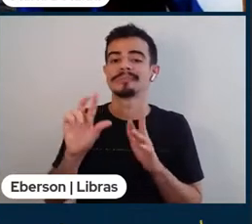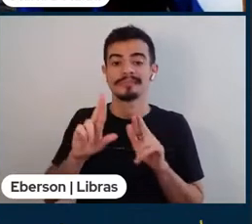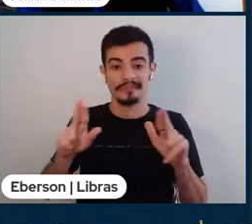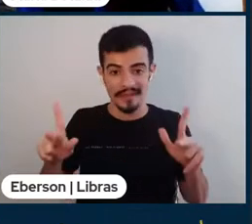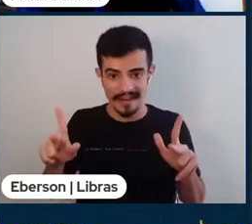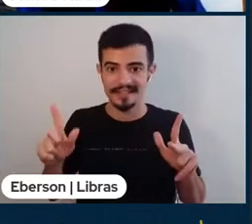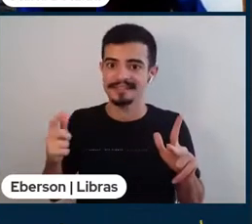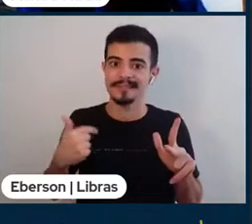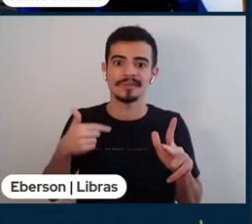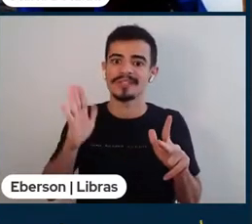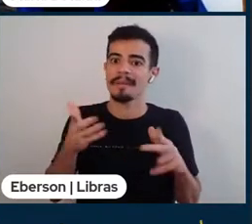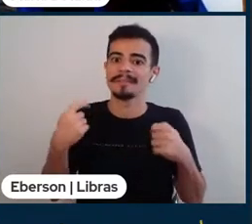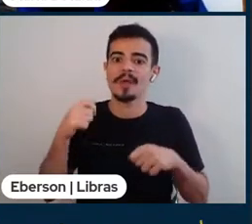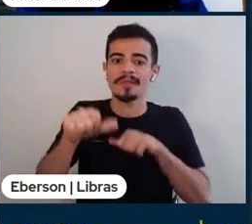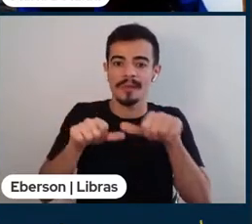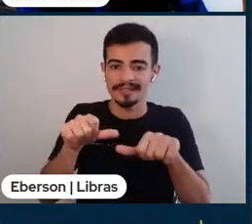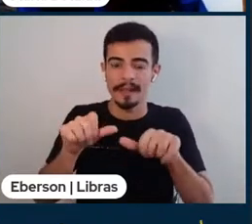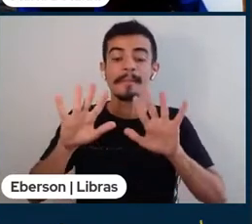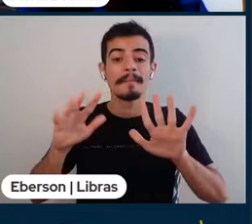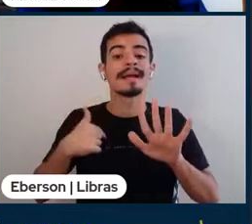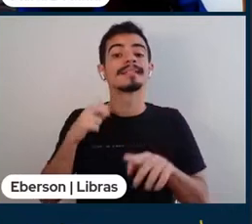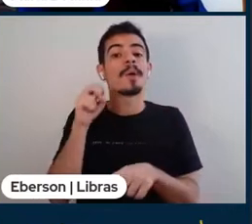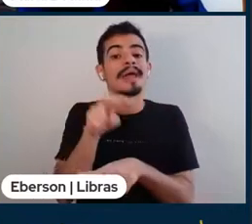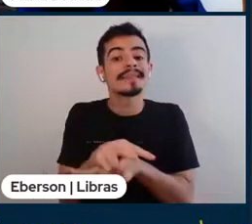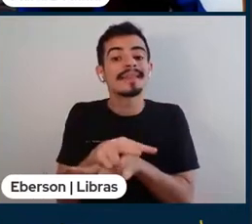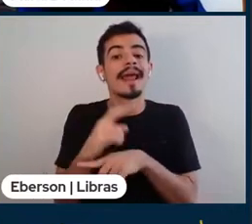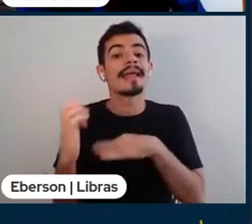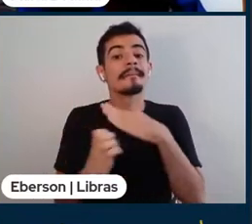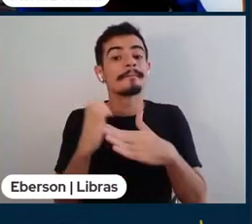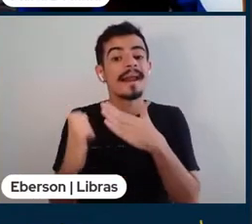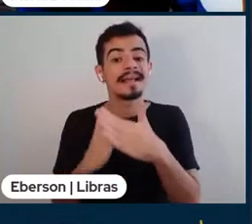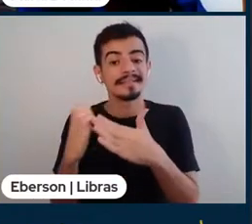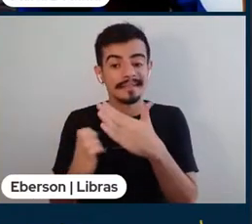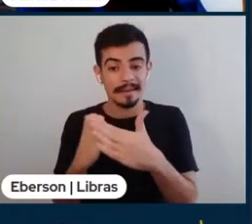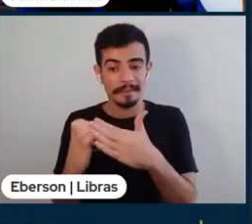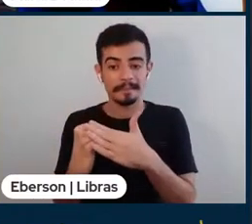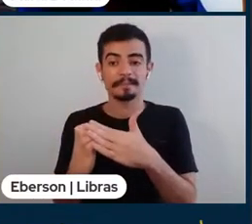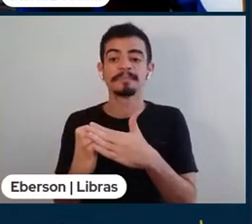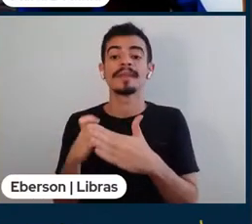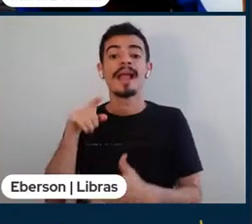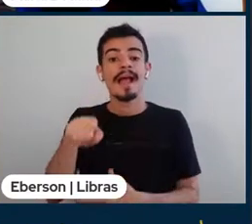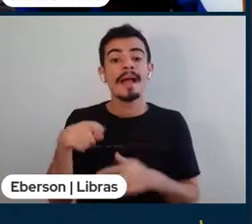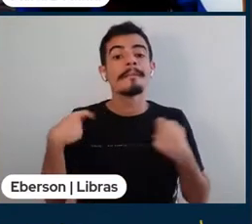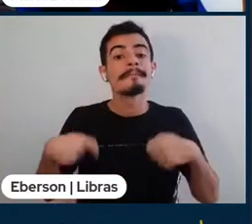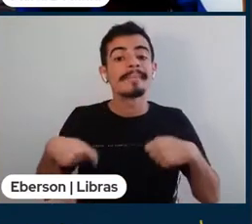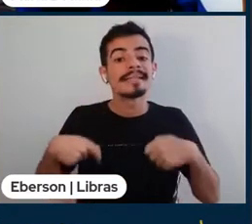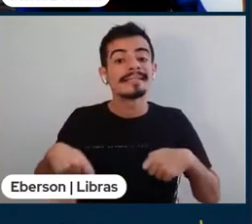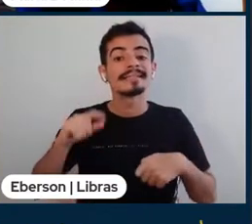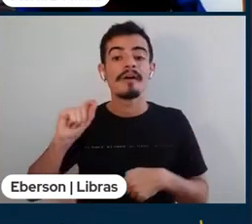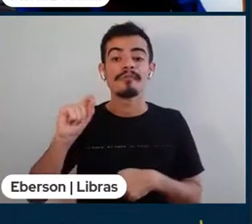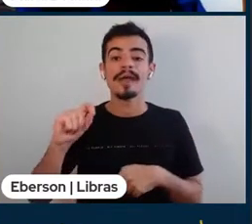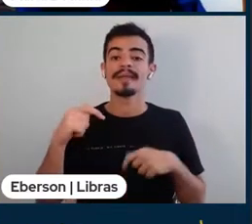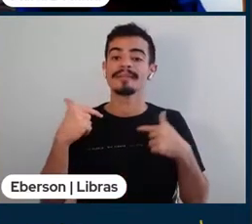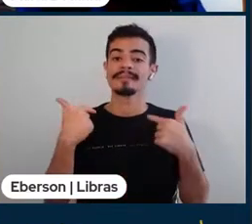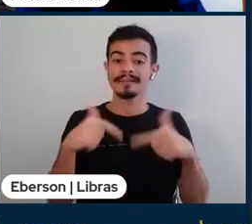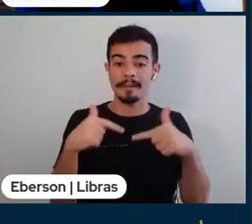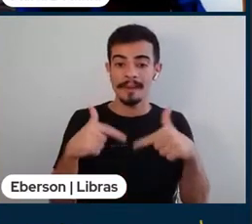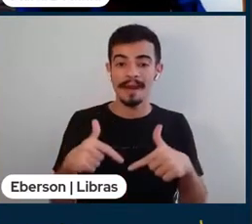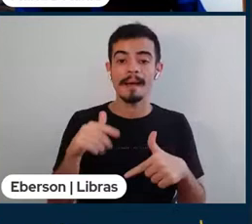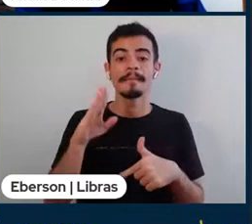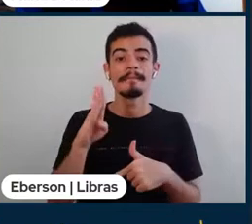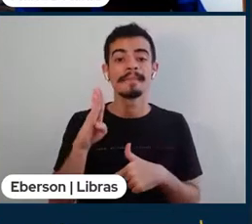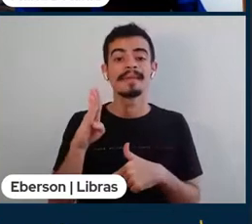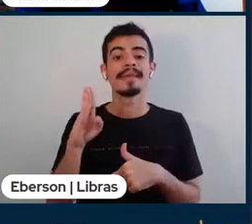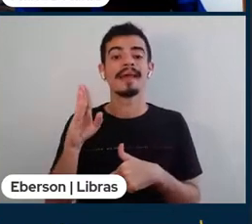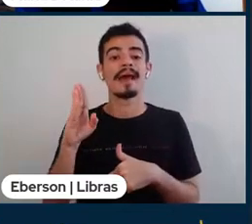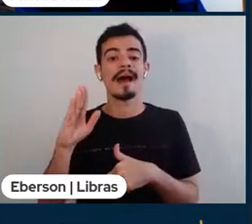deu que eu entrei numa empresa. E a empresa precisava trabalhar com BI. Então,